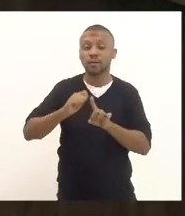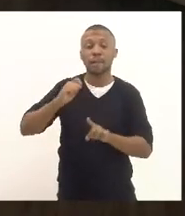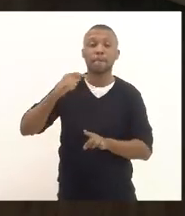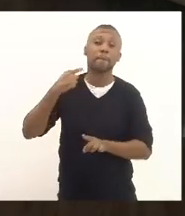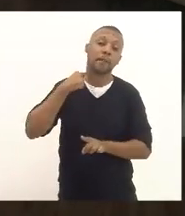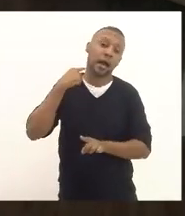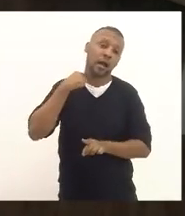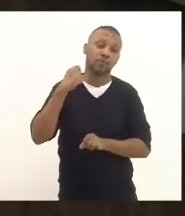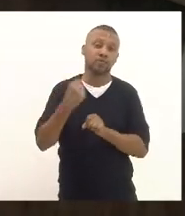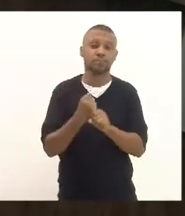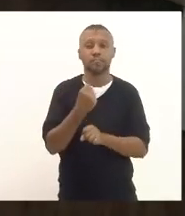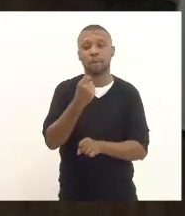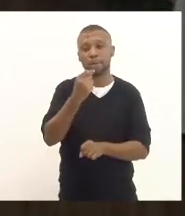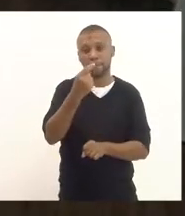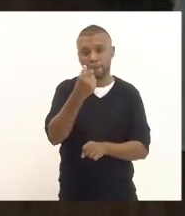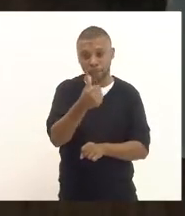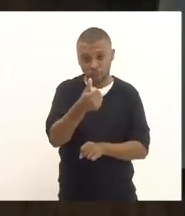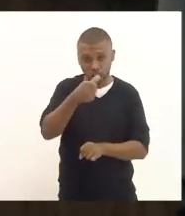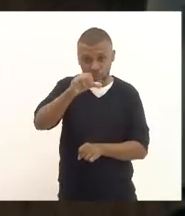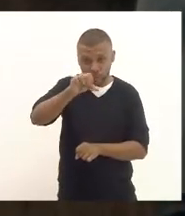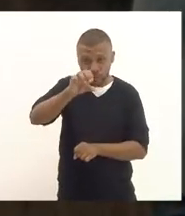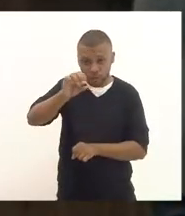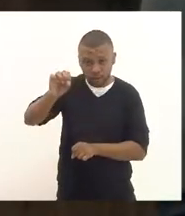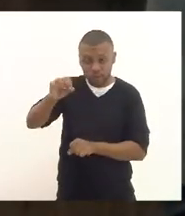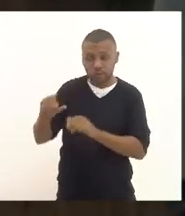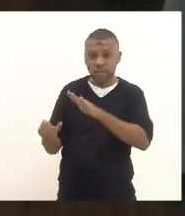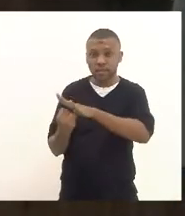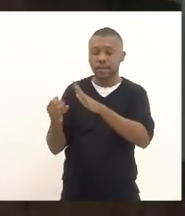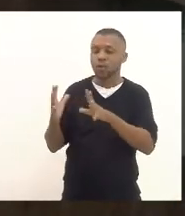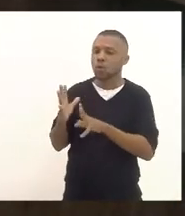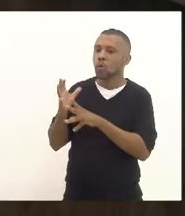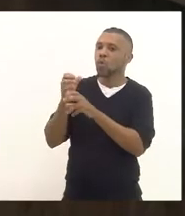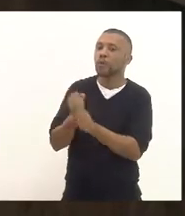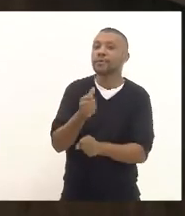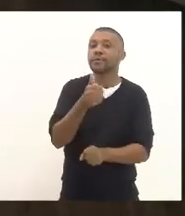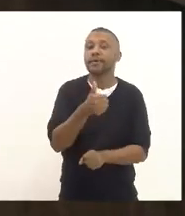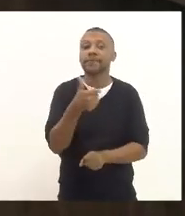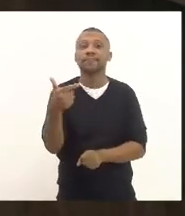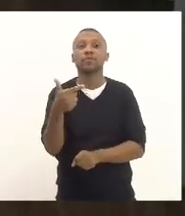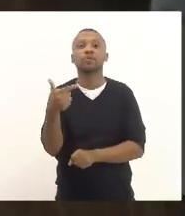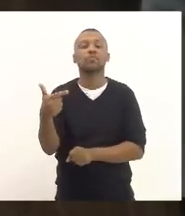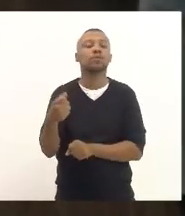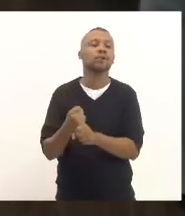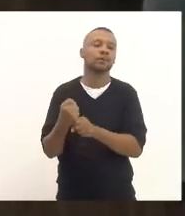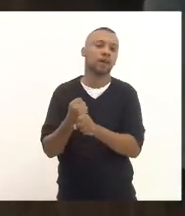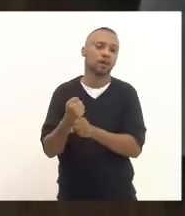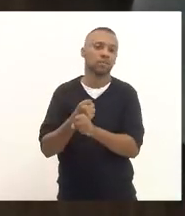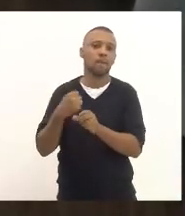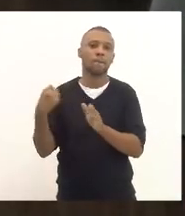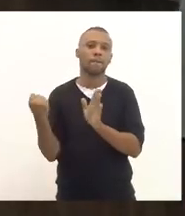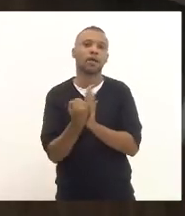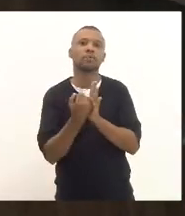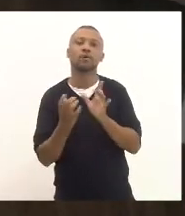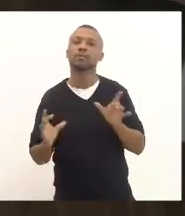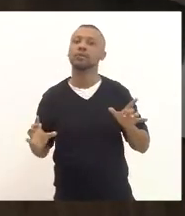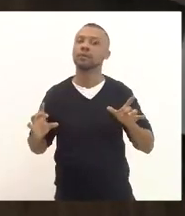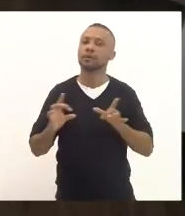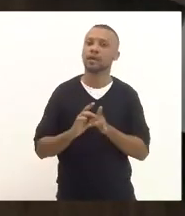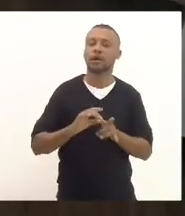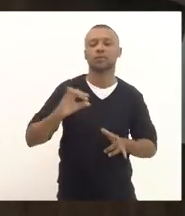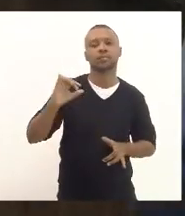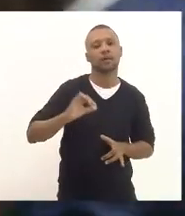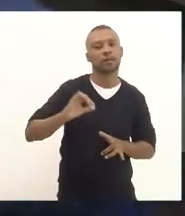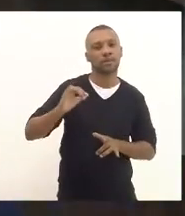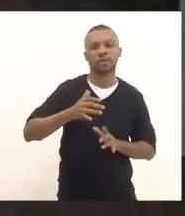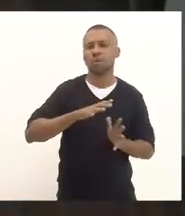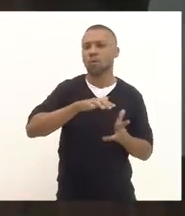novecentos constituição que tem portanto é 122 anos a Fiocruz é um patrimônio da ciência mundial